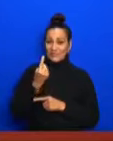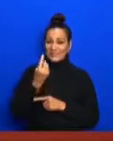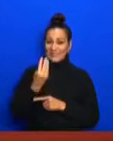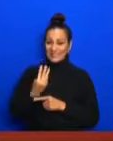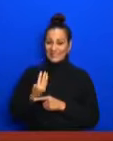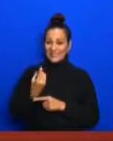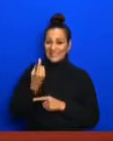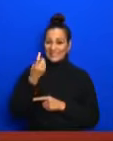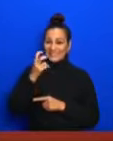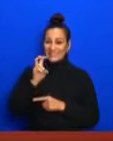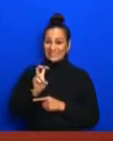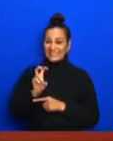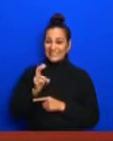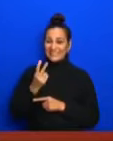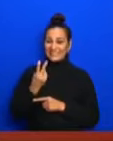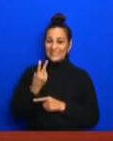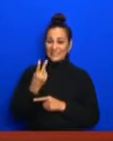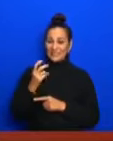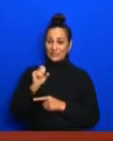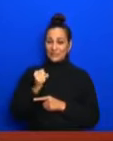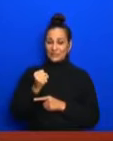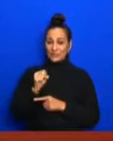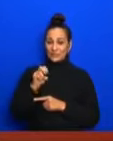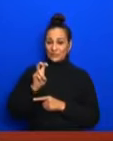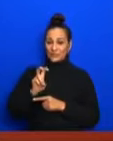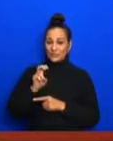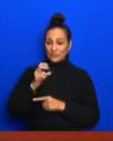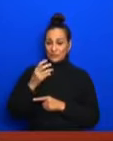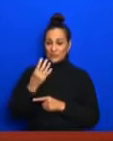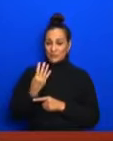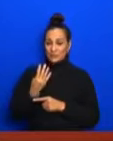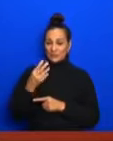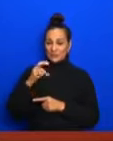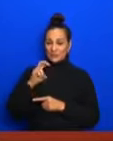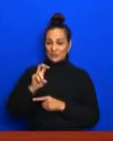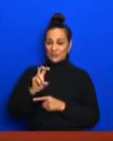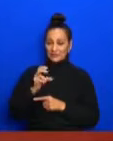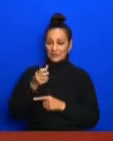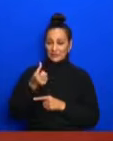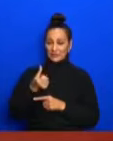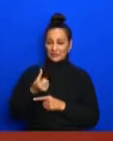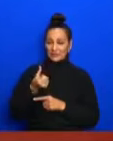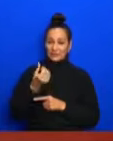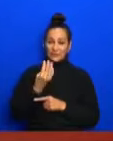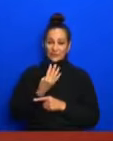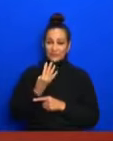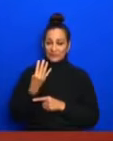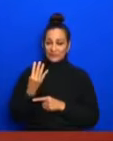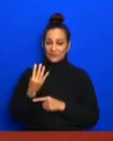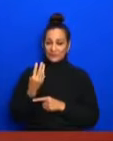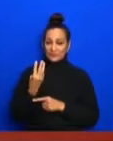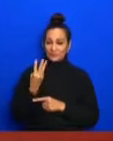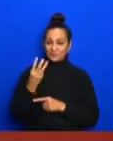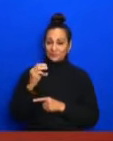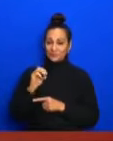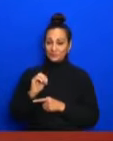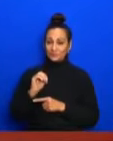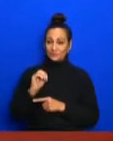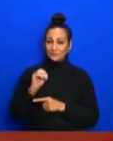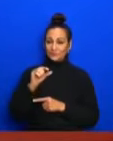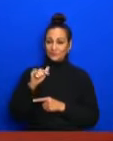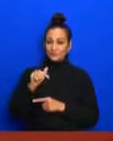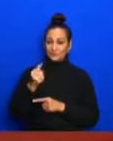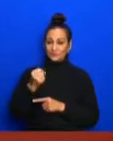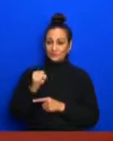29, 13, 15, 28, 54, 56, 44,